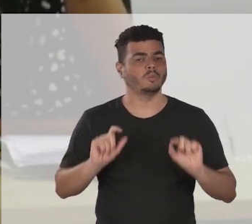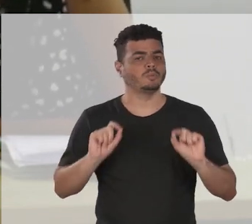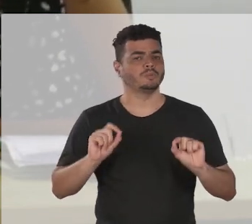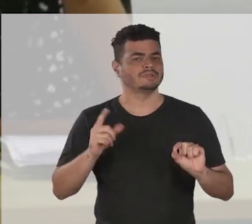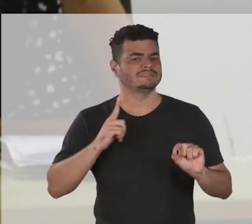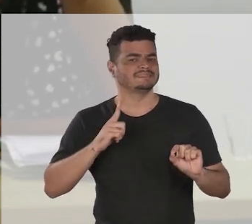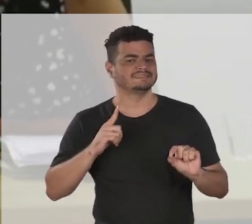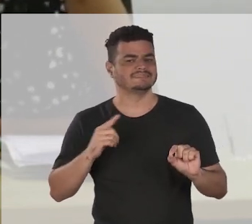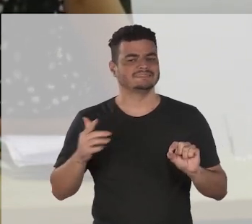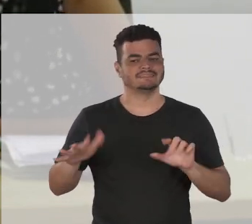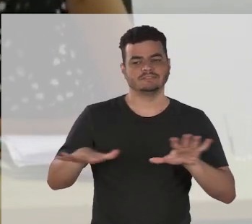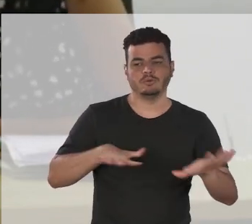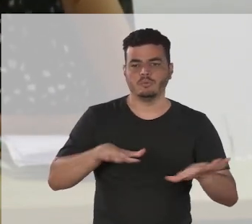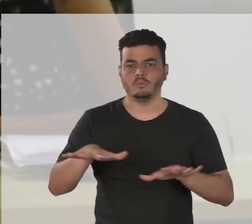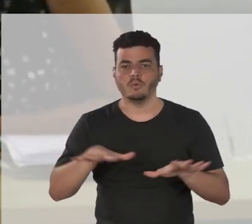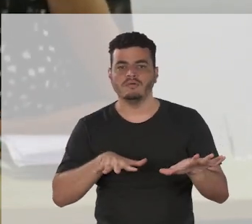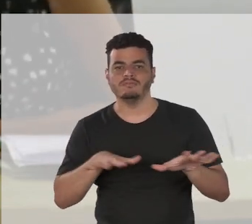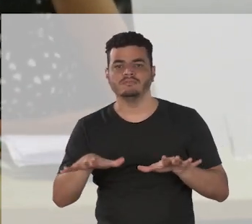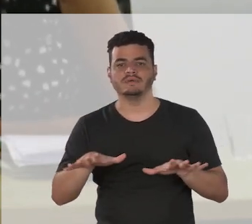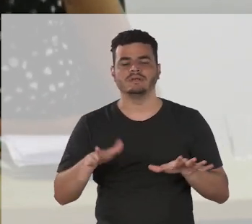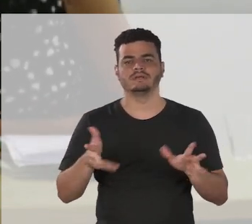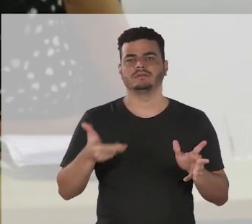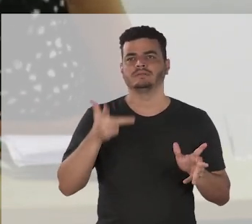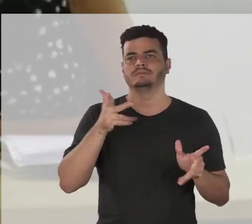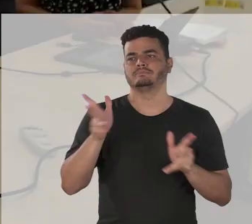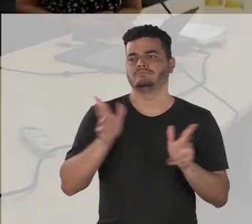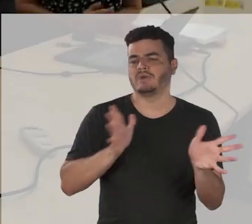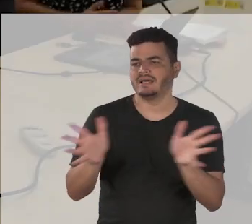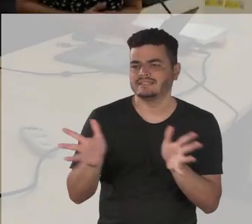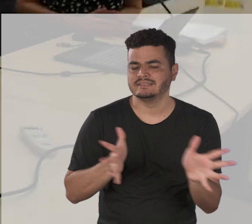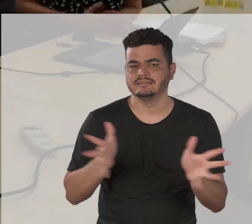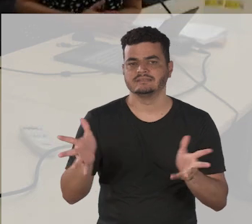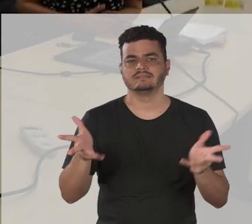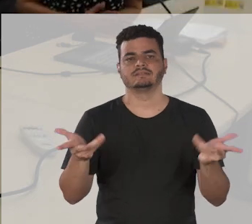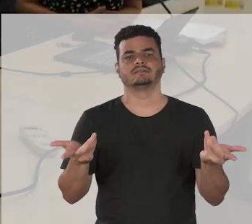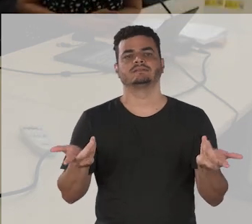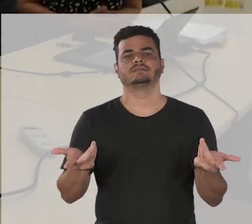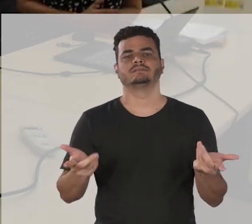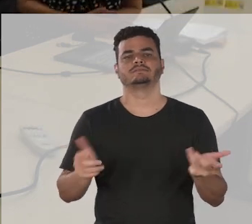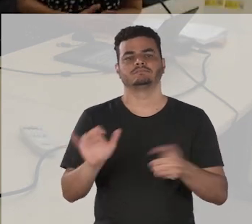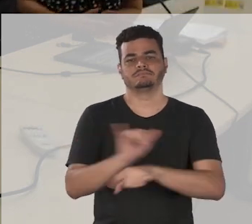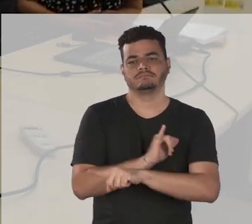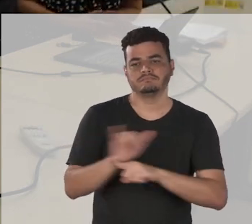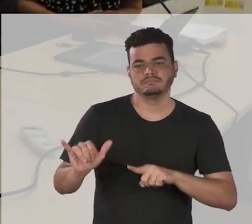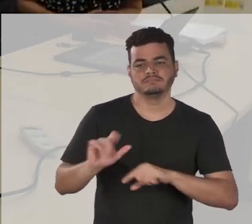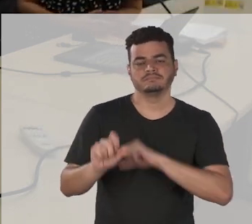então um acionamento que digamos, eu vejo